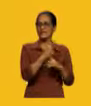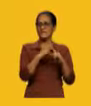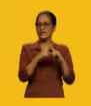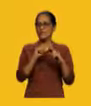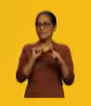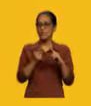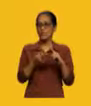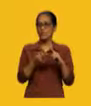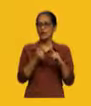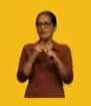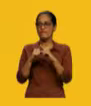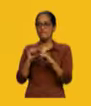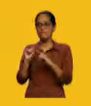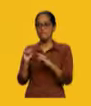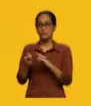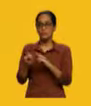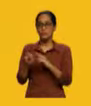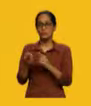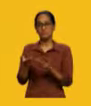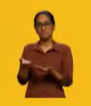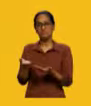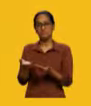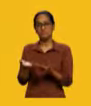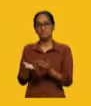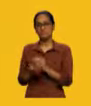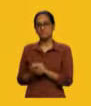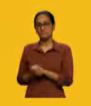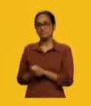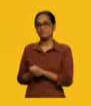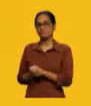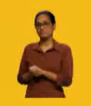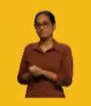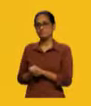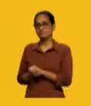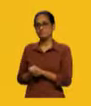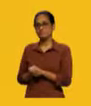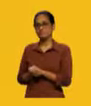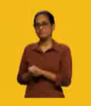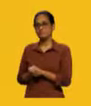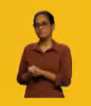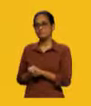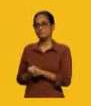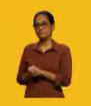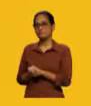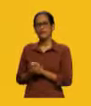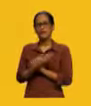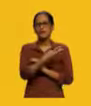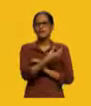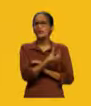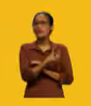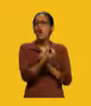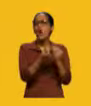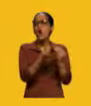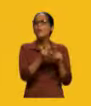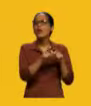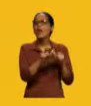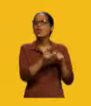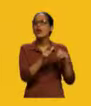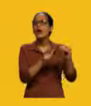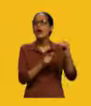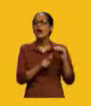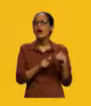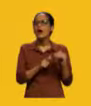vezes 1.000. Então, 1.000 vezes 1.000. 36. Como é que eu escrevo 36?